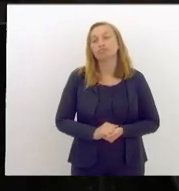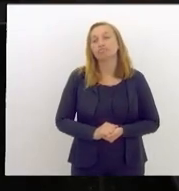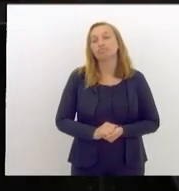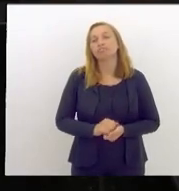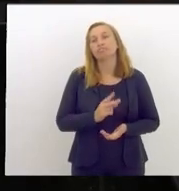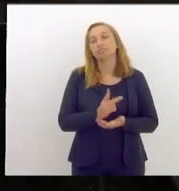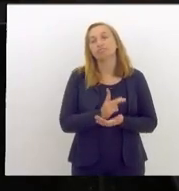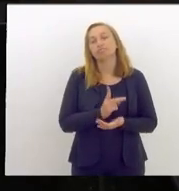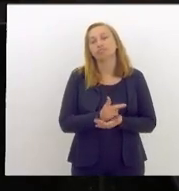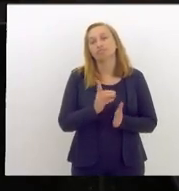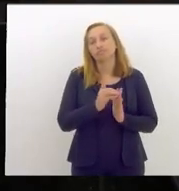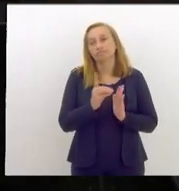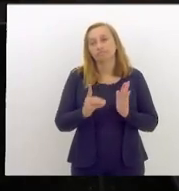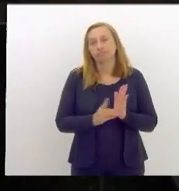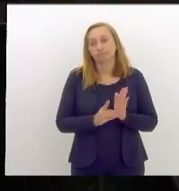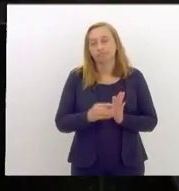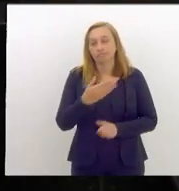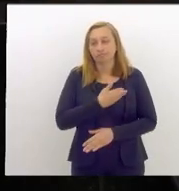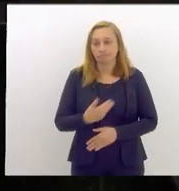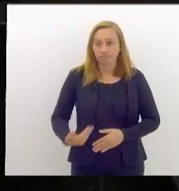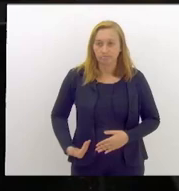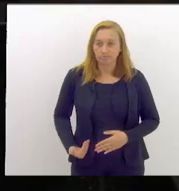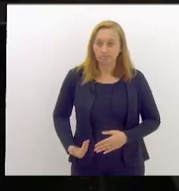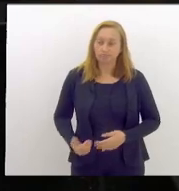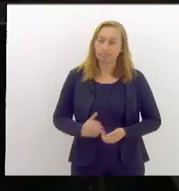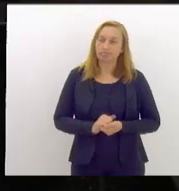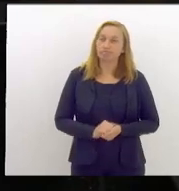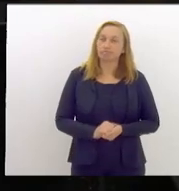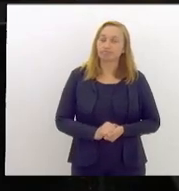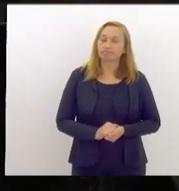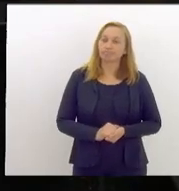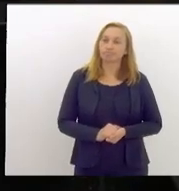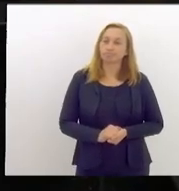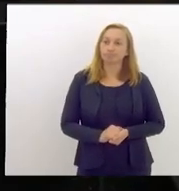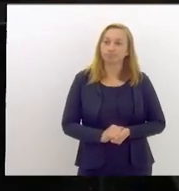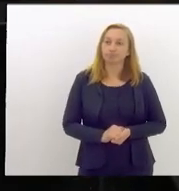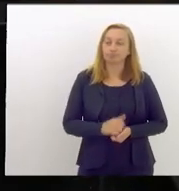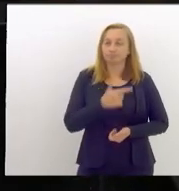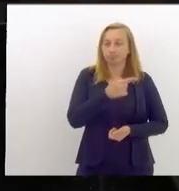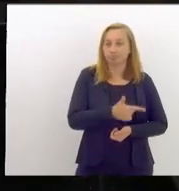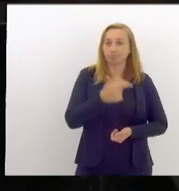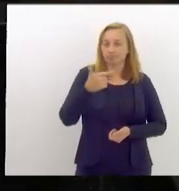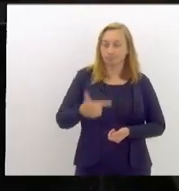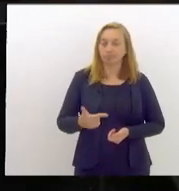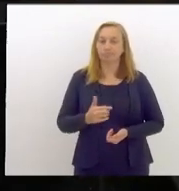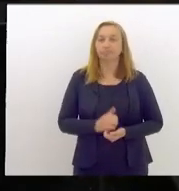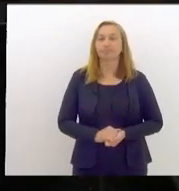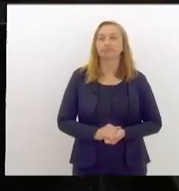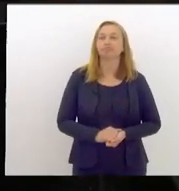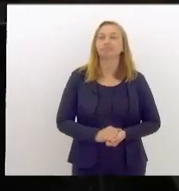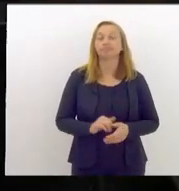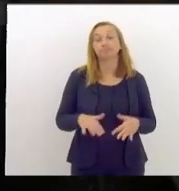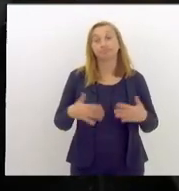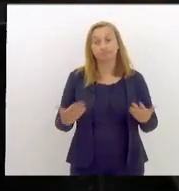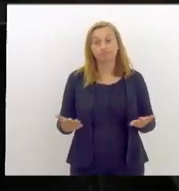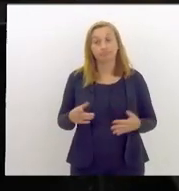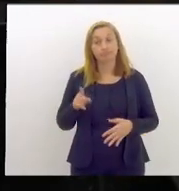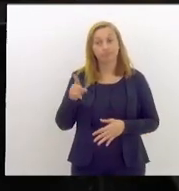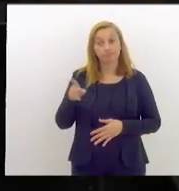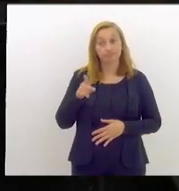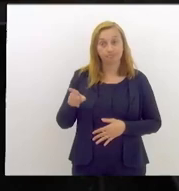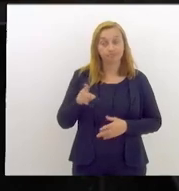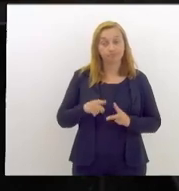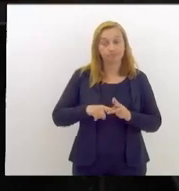do Decreto do governador de descentralização ser de 22 quando ele